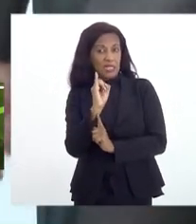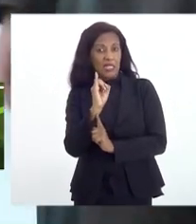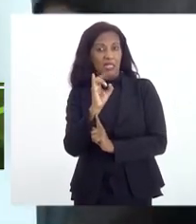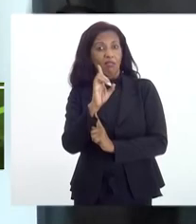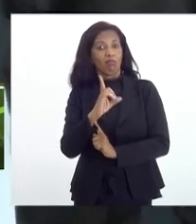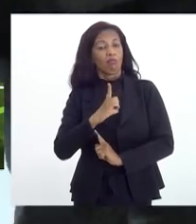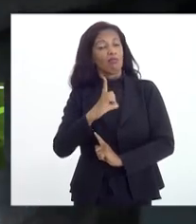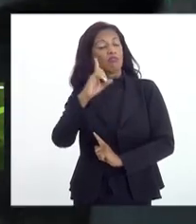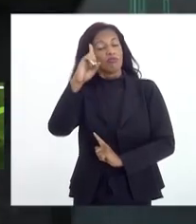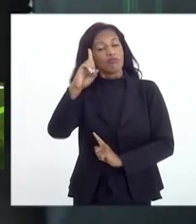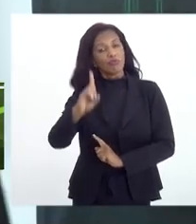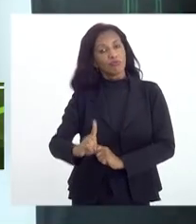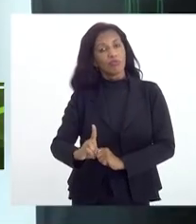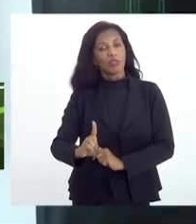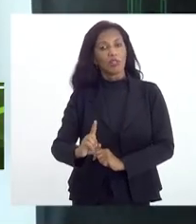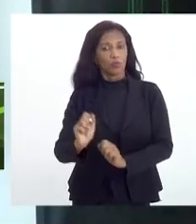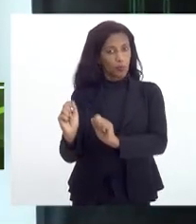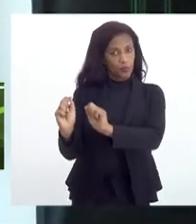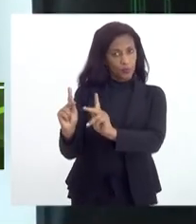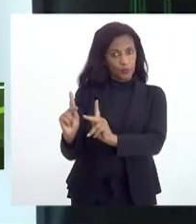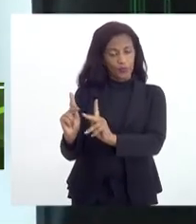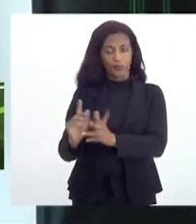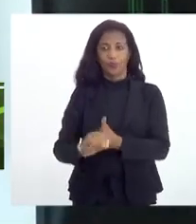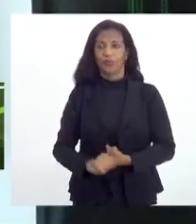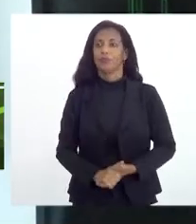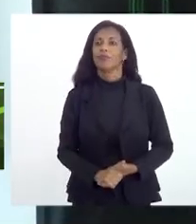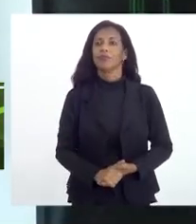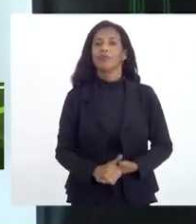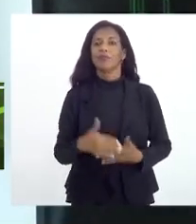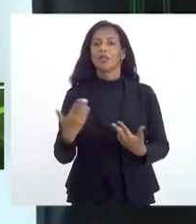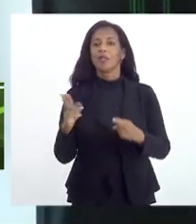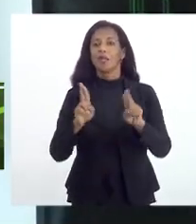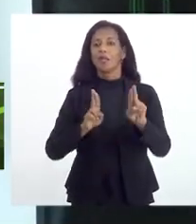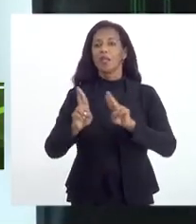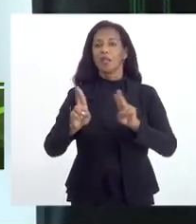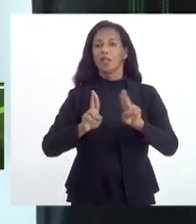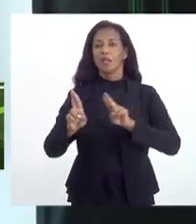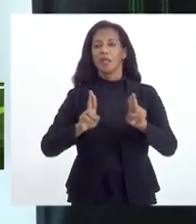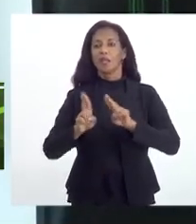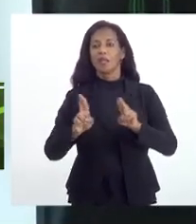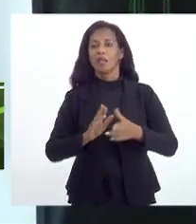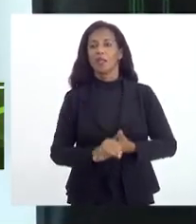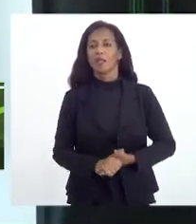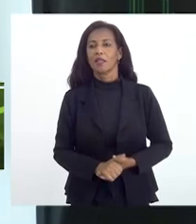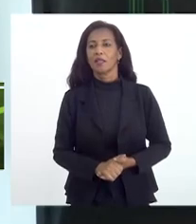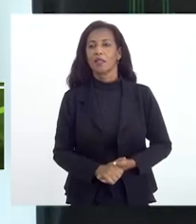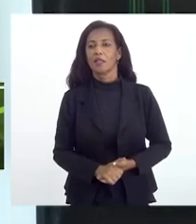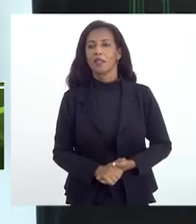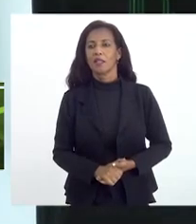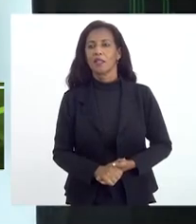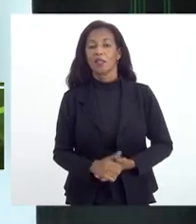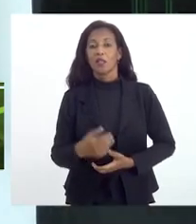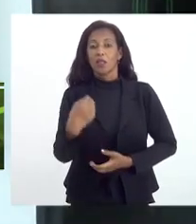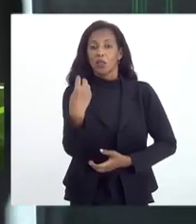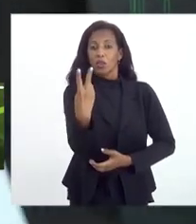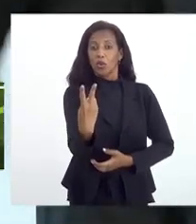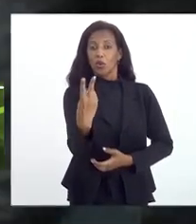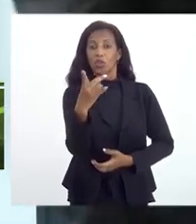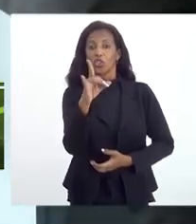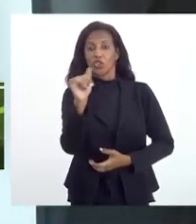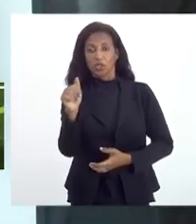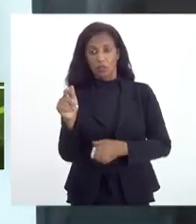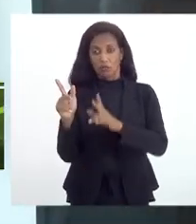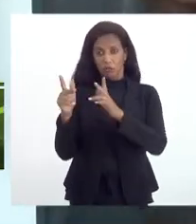direito, ok? Então, em relação ao teto, nós ficamos dois dias, né,